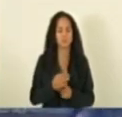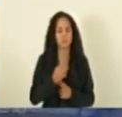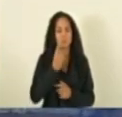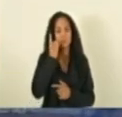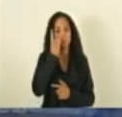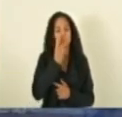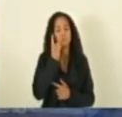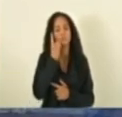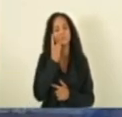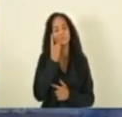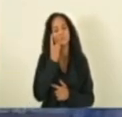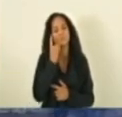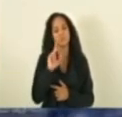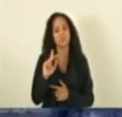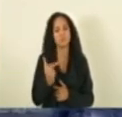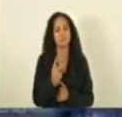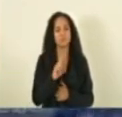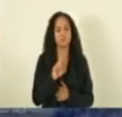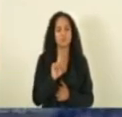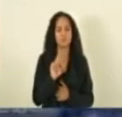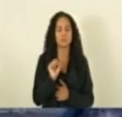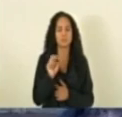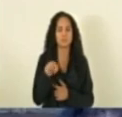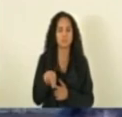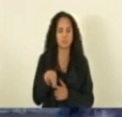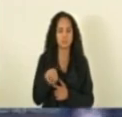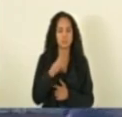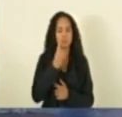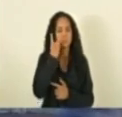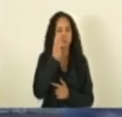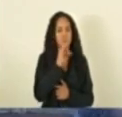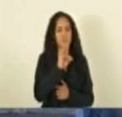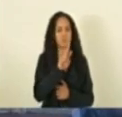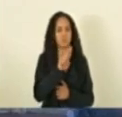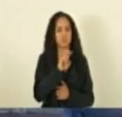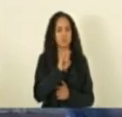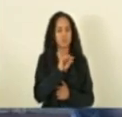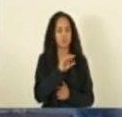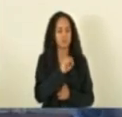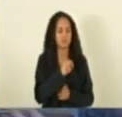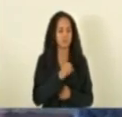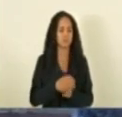Deputado... Hudson Leal Freitas, deputado Freitas.